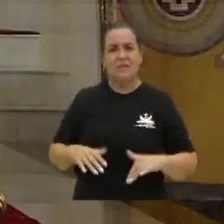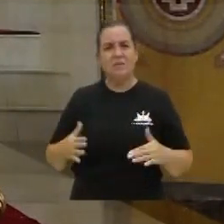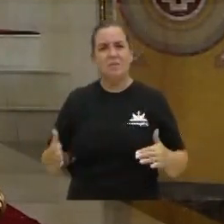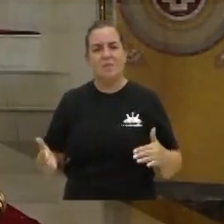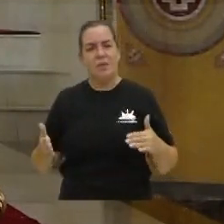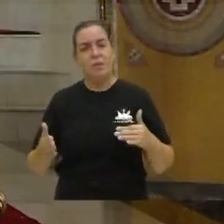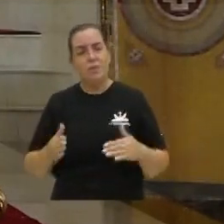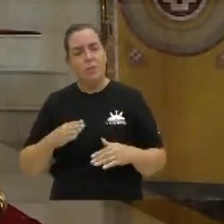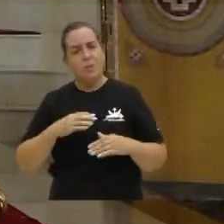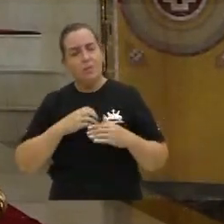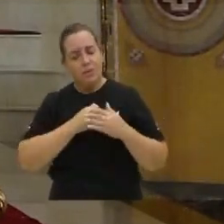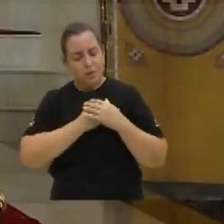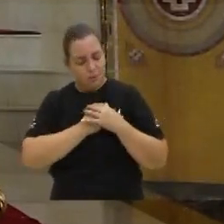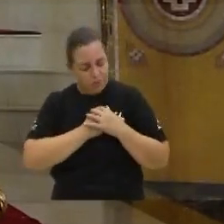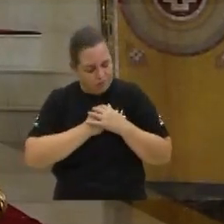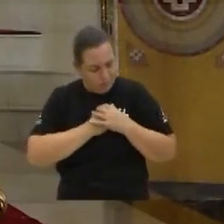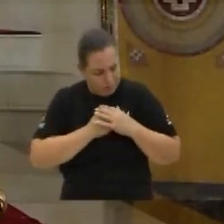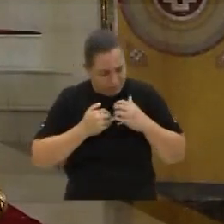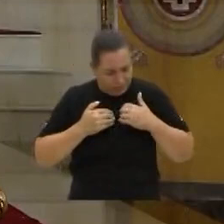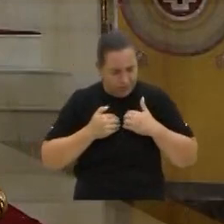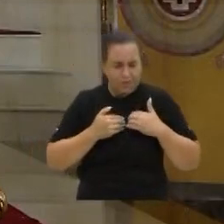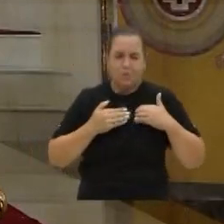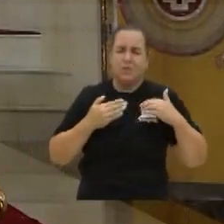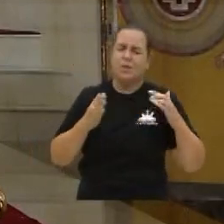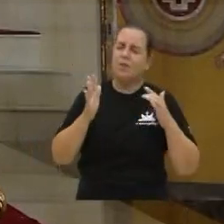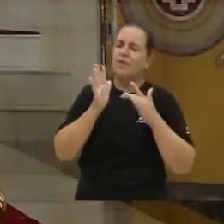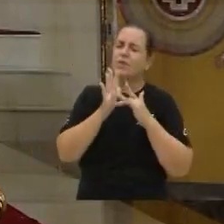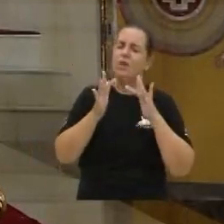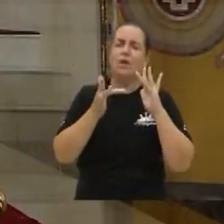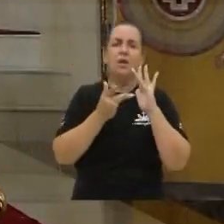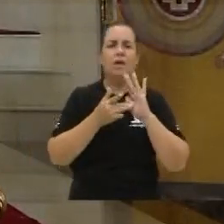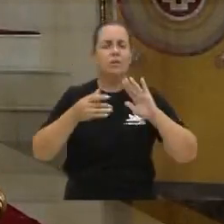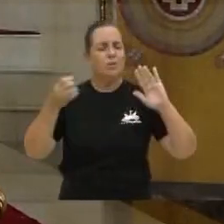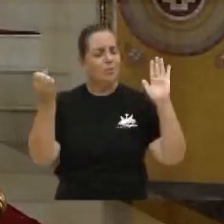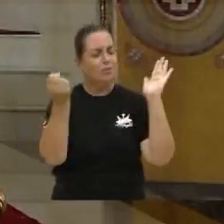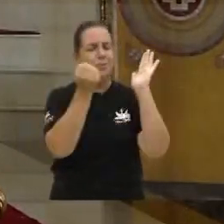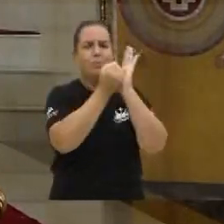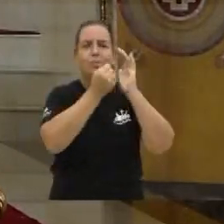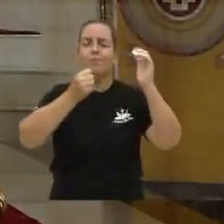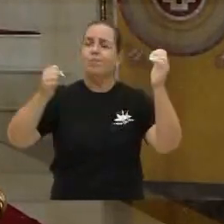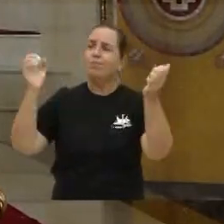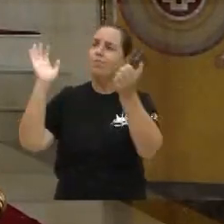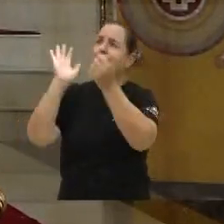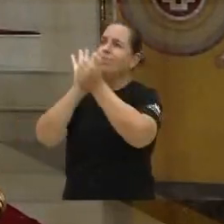peito aberto de Jesus crucificado,